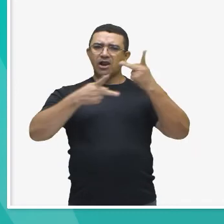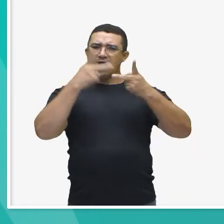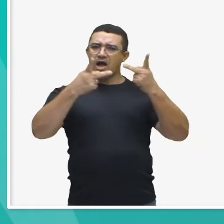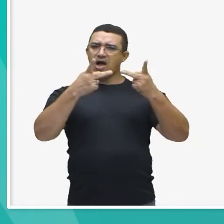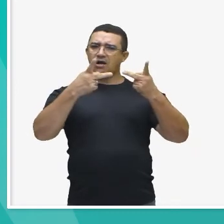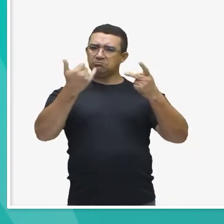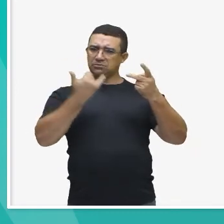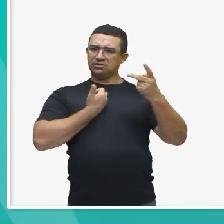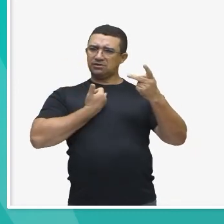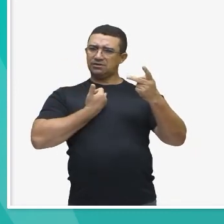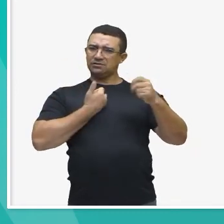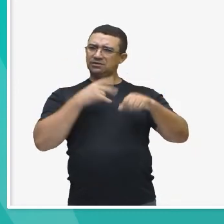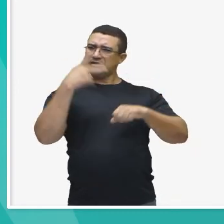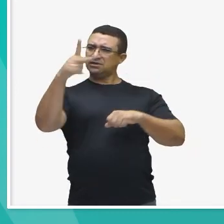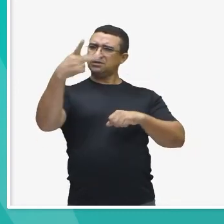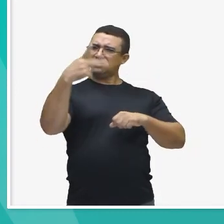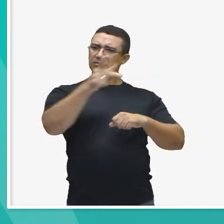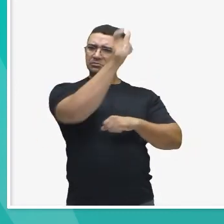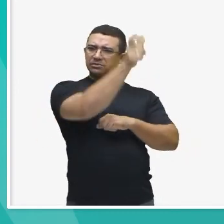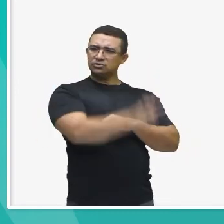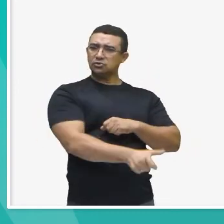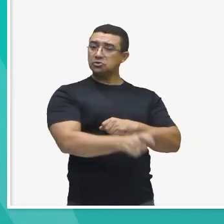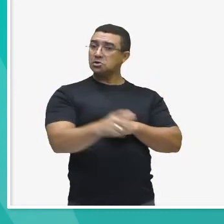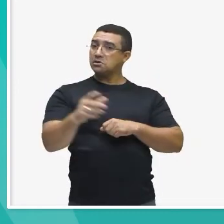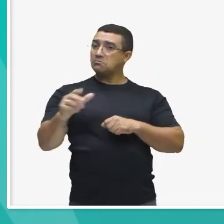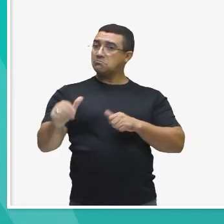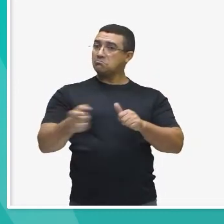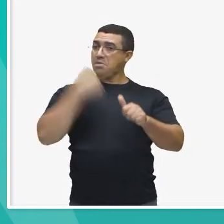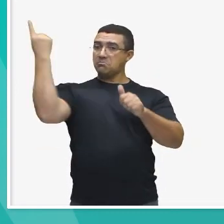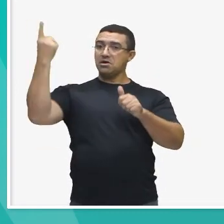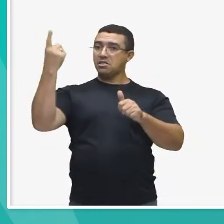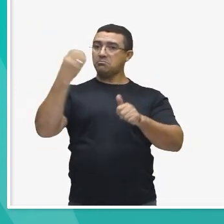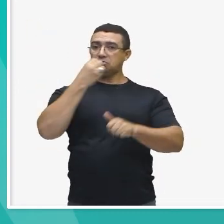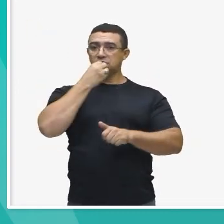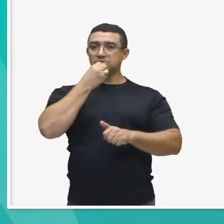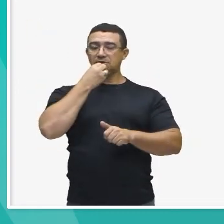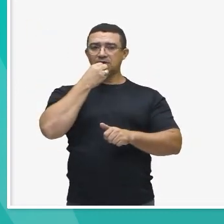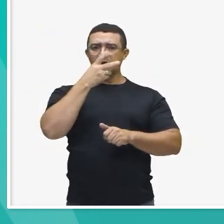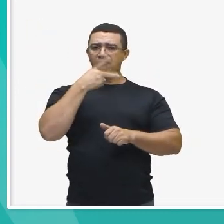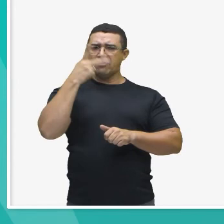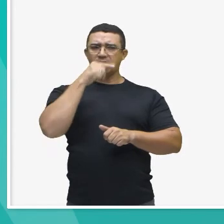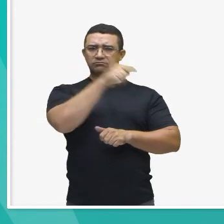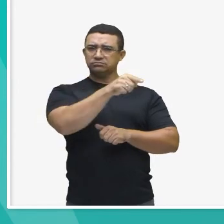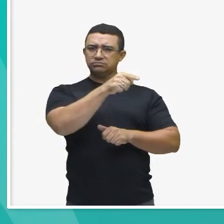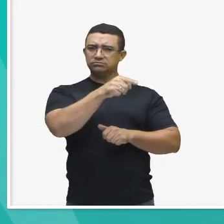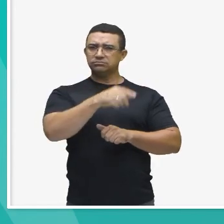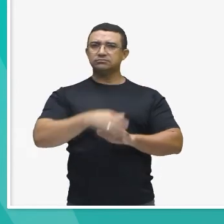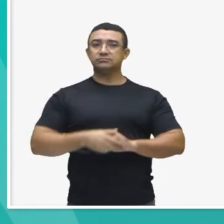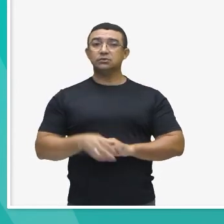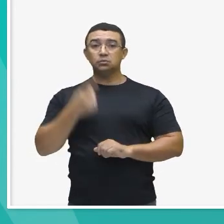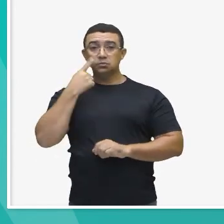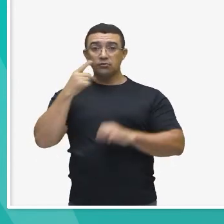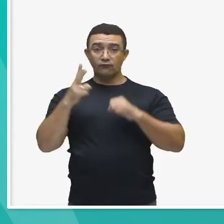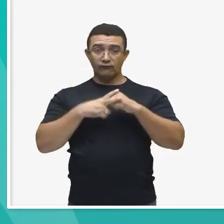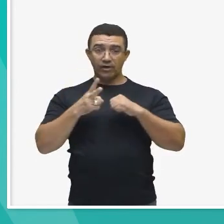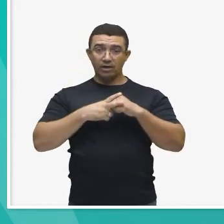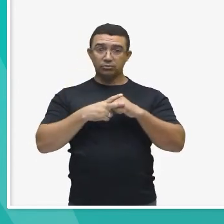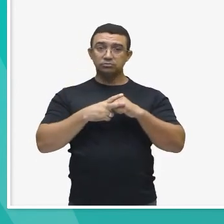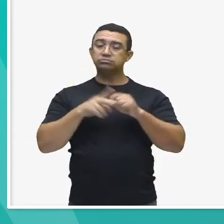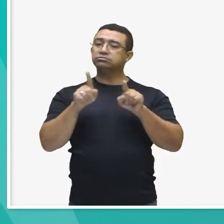Falar-lhe-ei a teu respeito na primeira oportunidade, a mesma forma. Tá aqui o verbo no